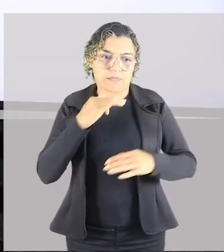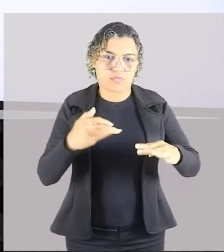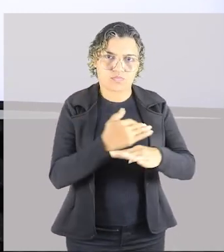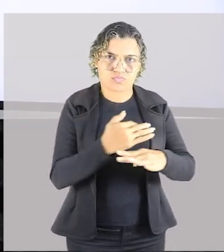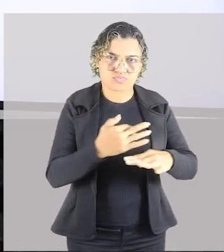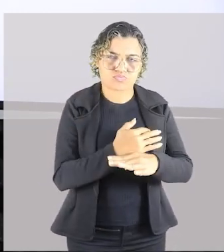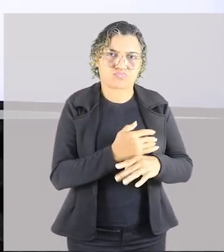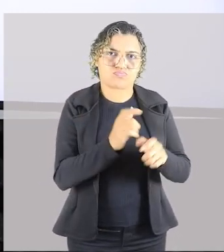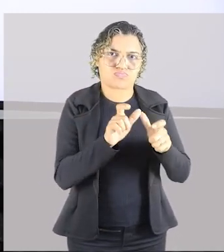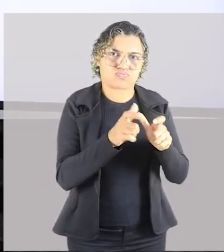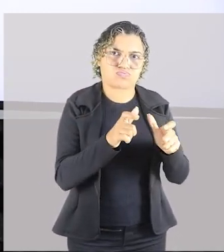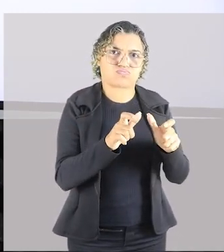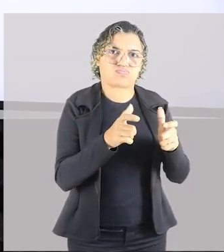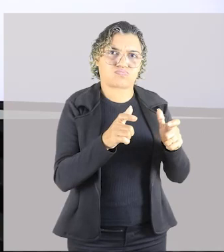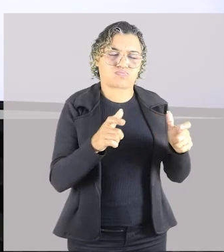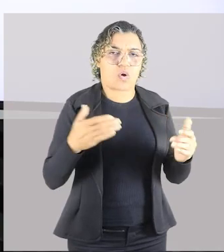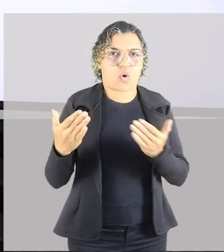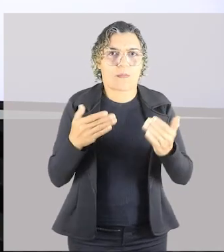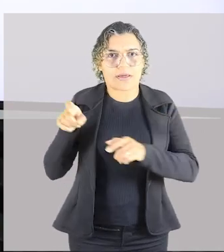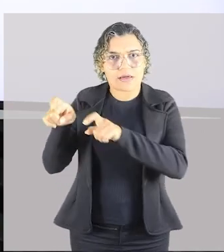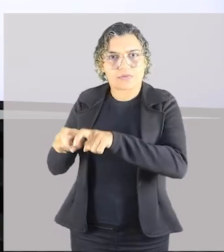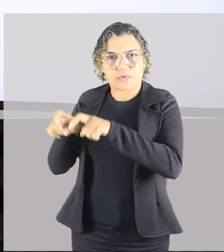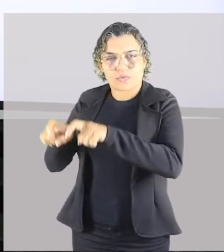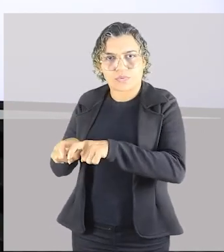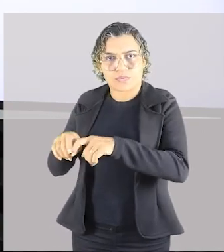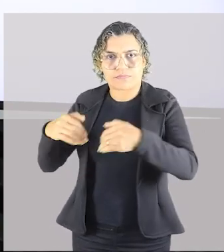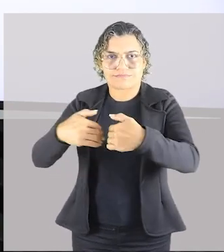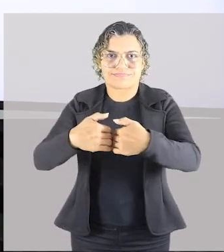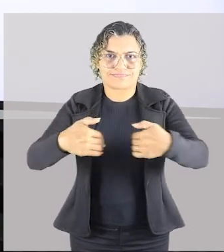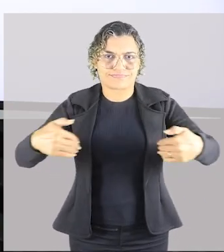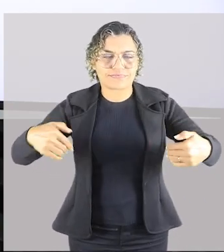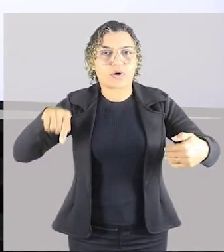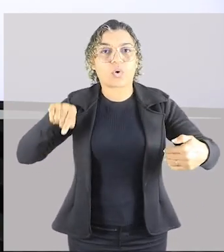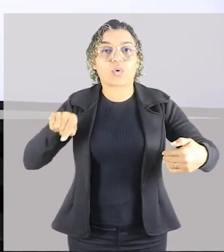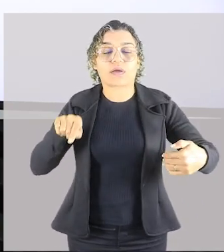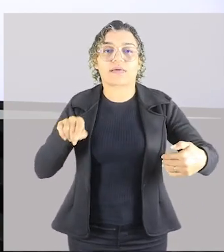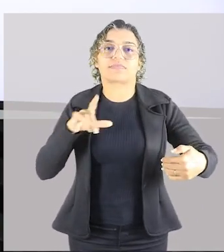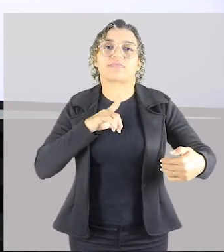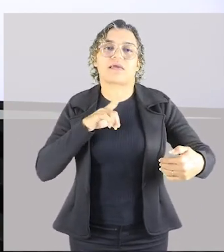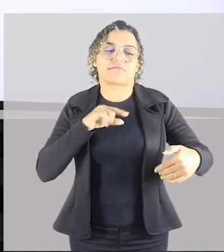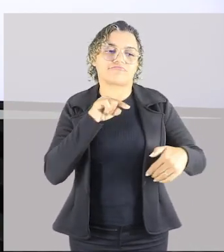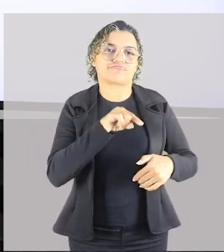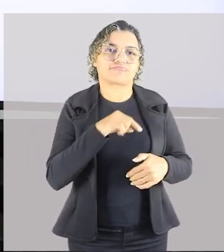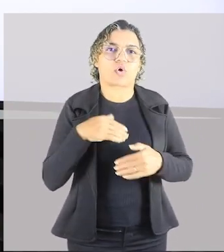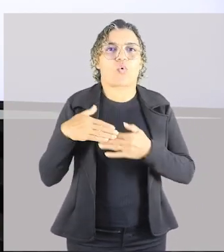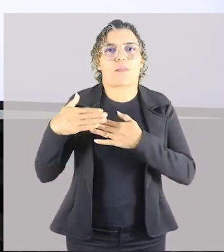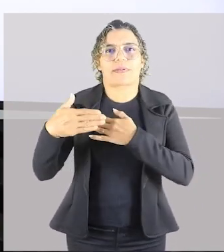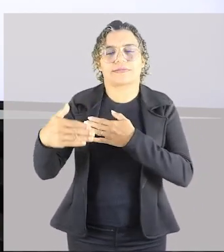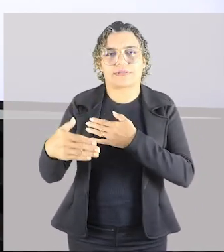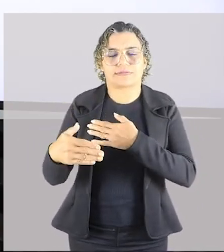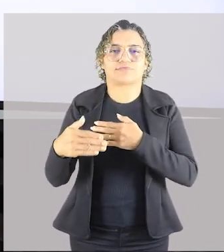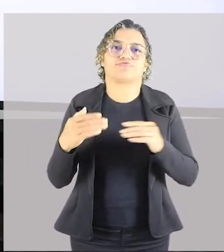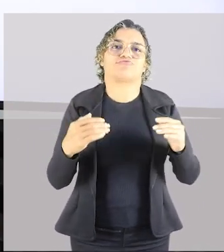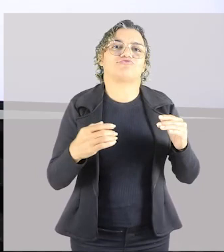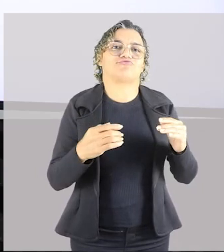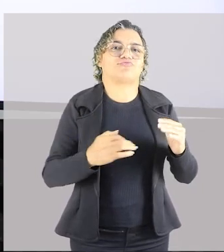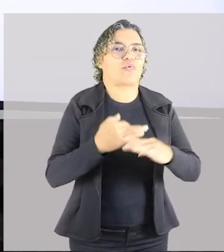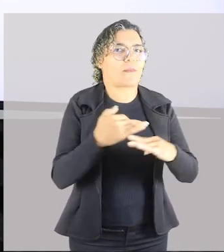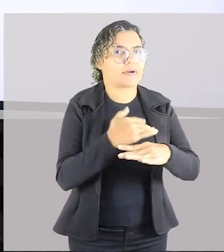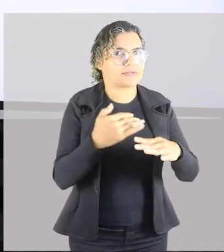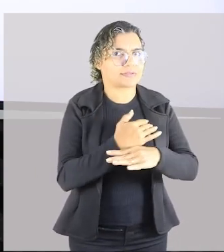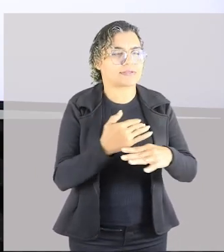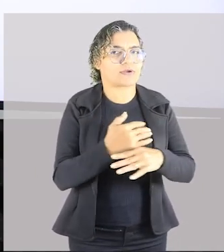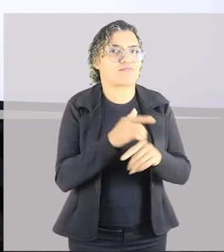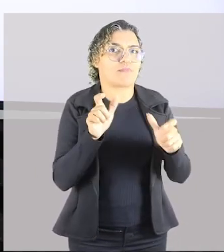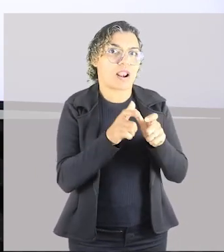aumentando em relação à sua população rural, se distanciando, nós temos aí de fato o processo de urbanização, tá certo? E como eu te